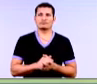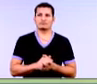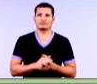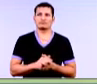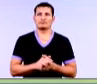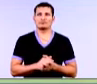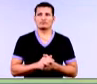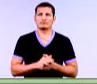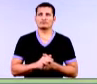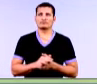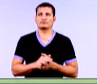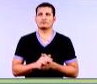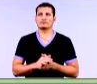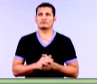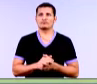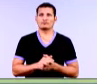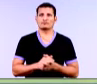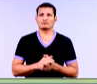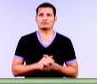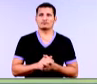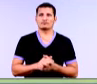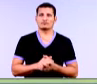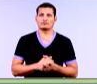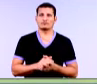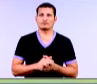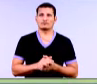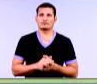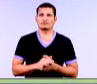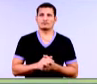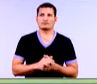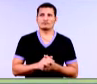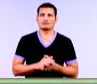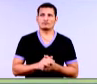é essa parte